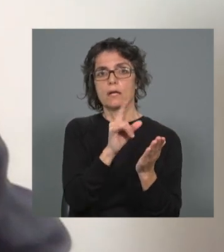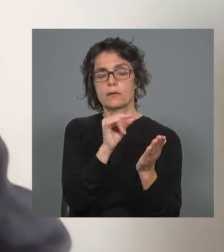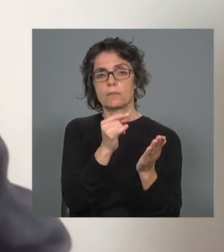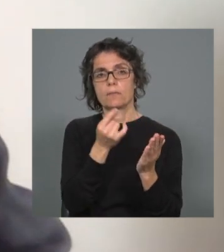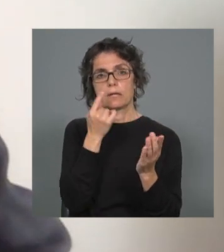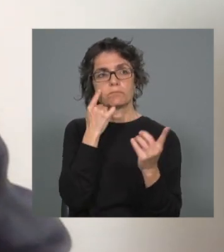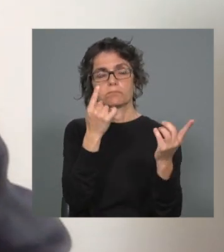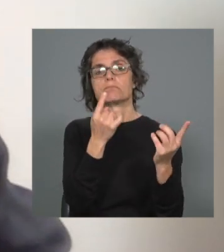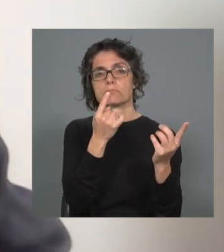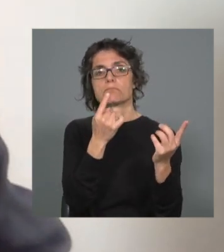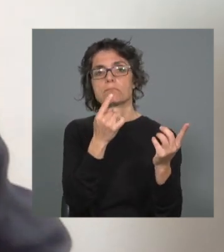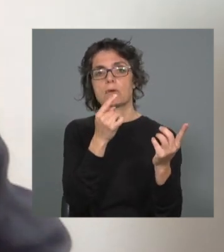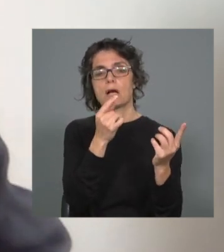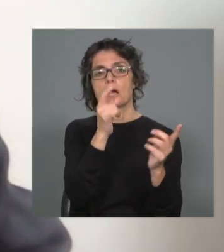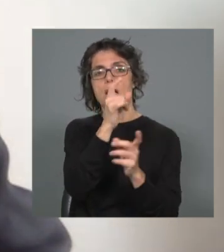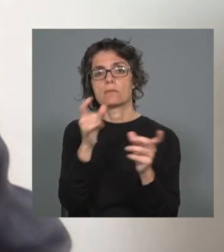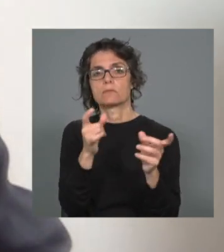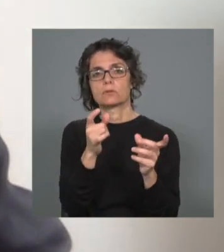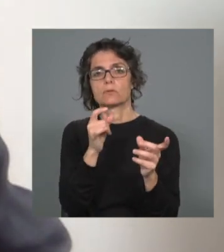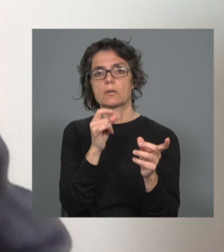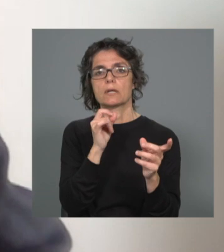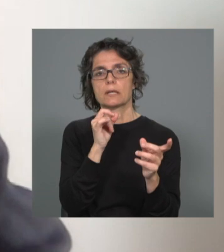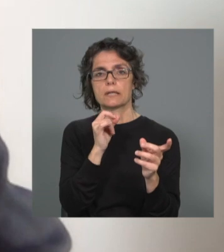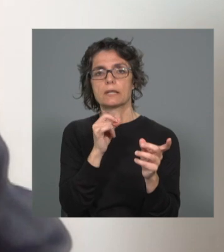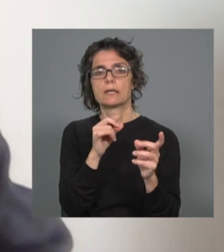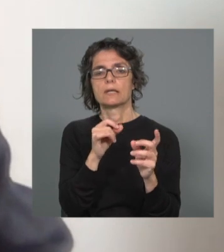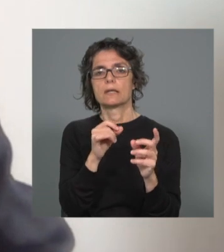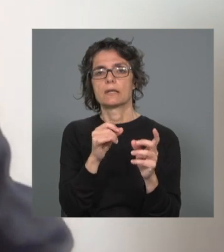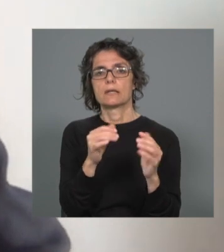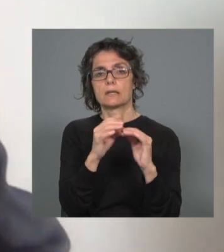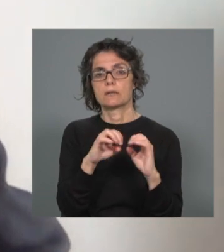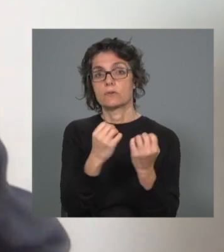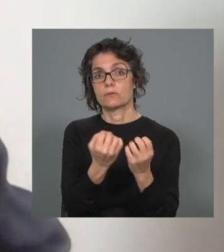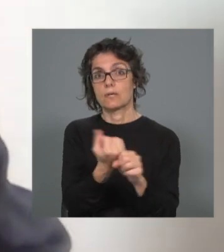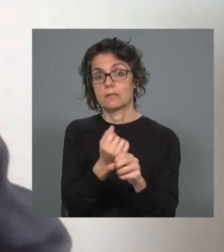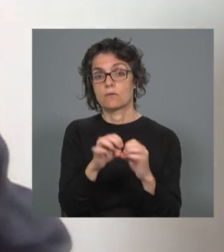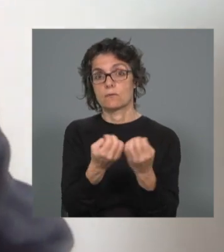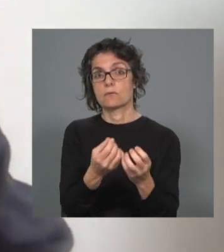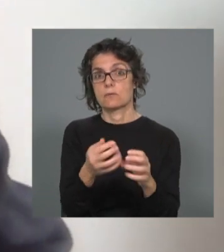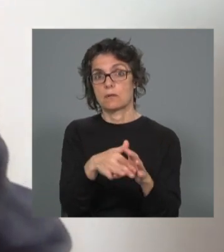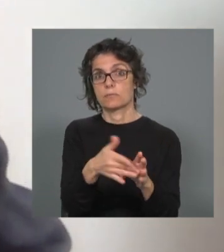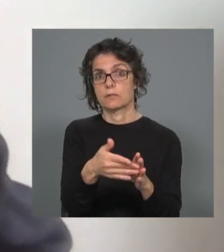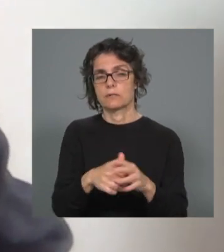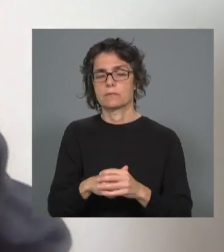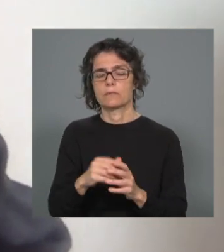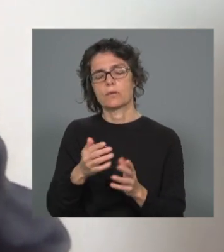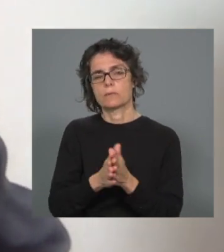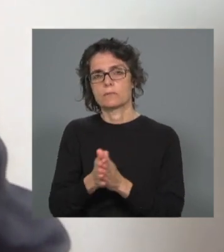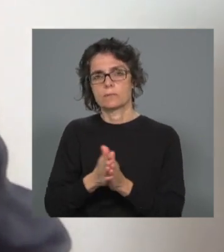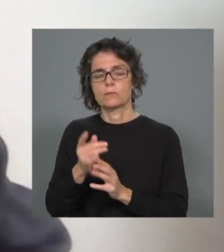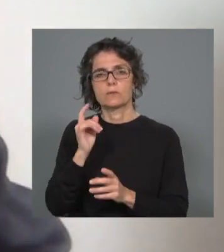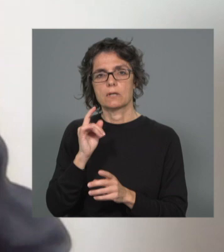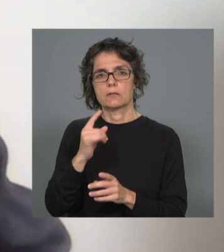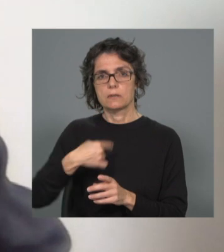são atores interventivos na ação social em Portugal. E por isso achamos que não devíamos perder esta oportunidade